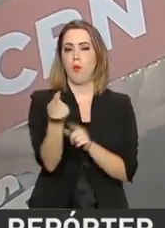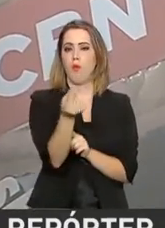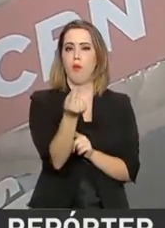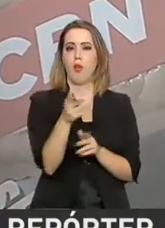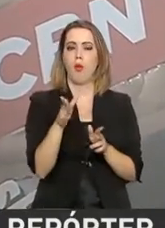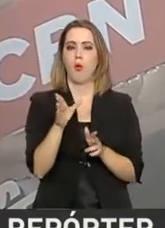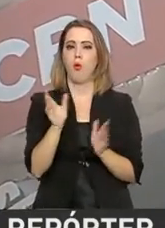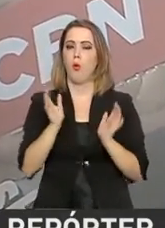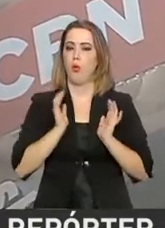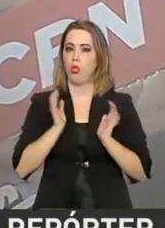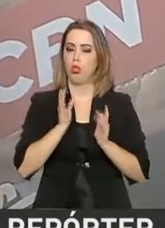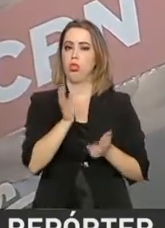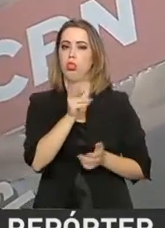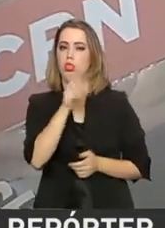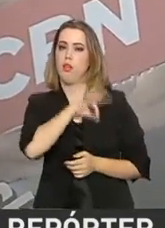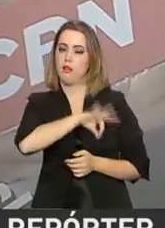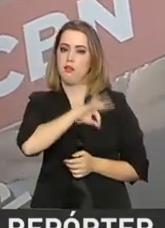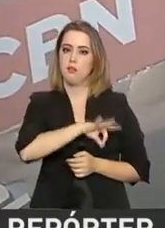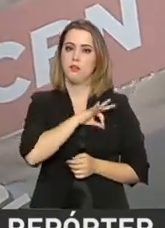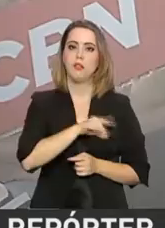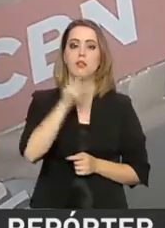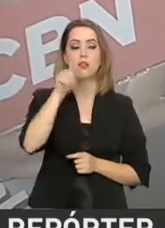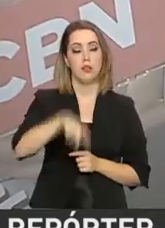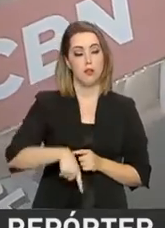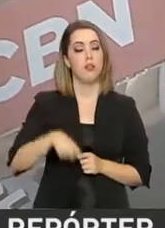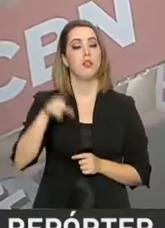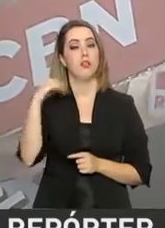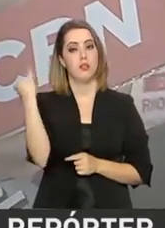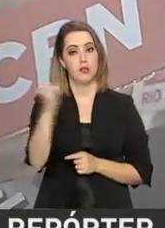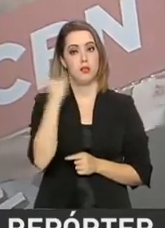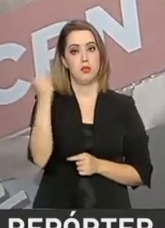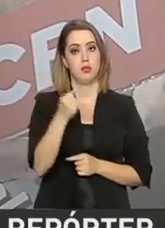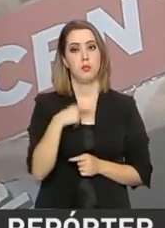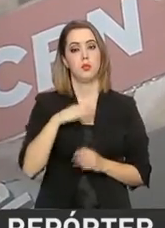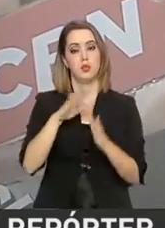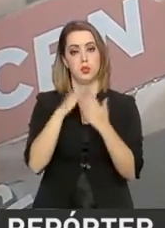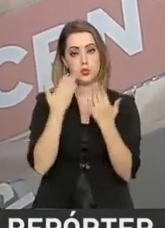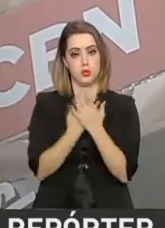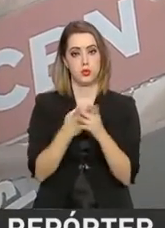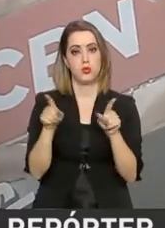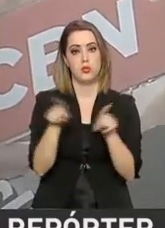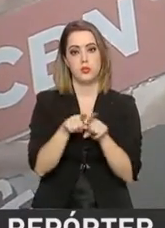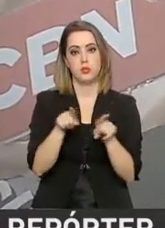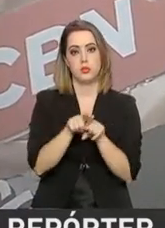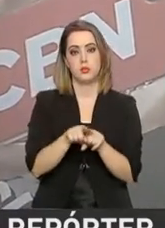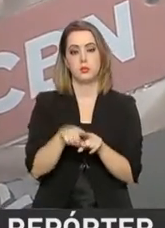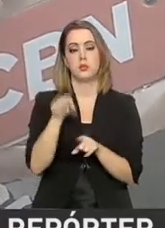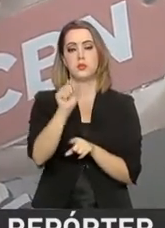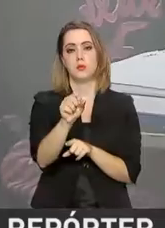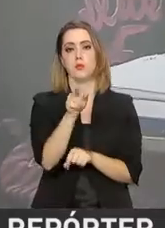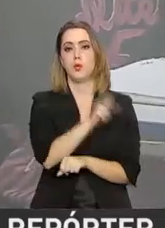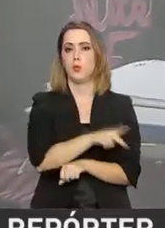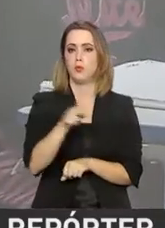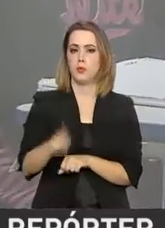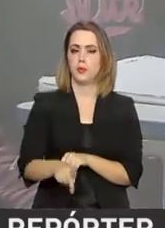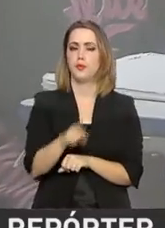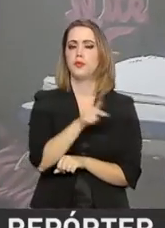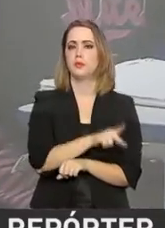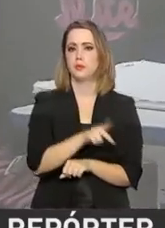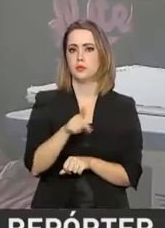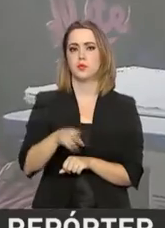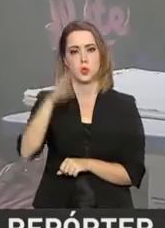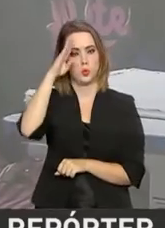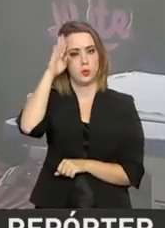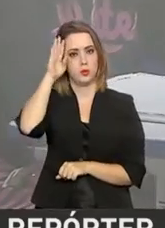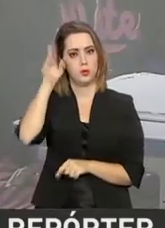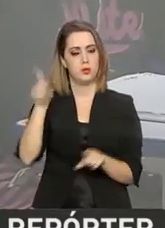ter sucesso. Não que a escola não seja, tanto é que o outro fator é a formação adequada do professor. Na média geral do